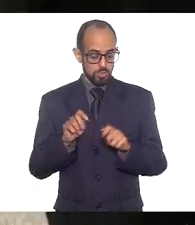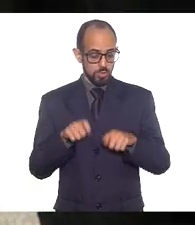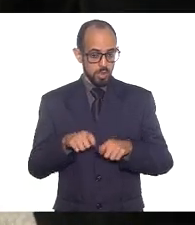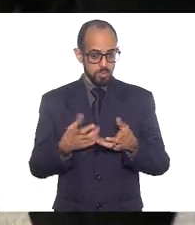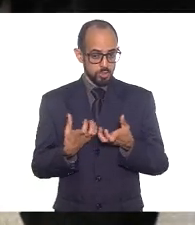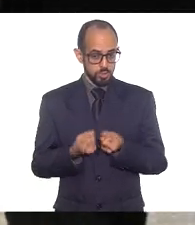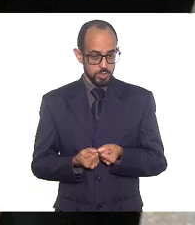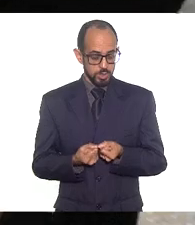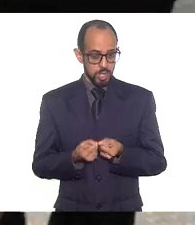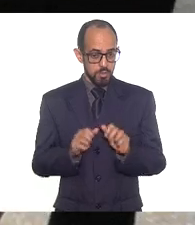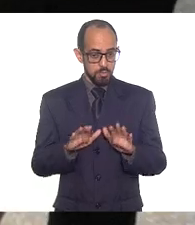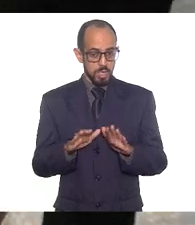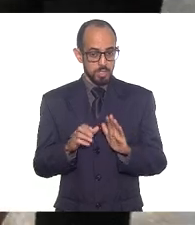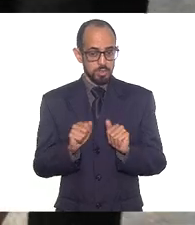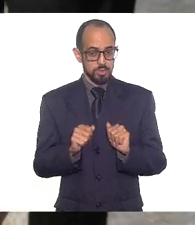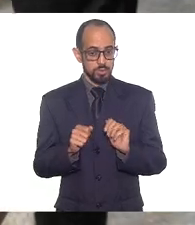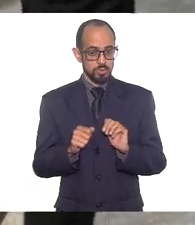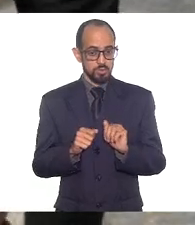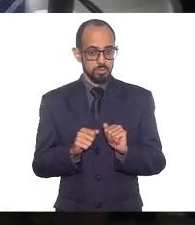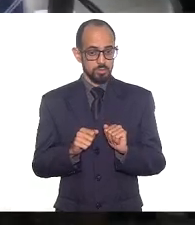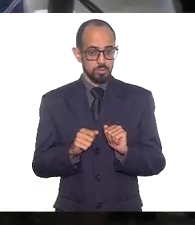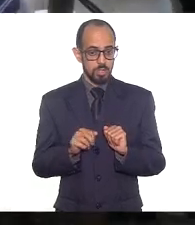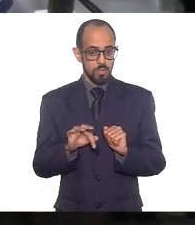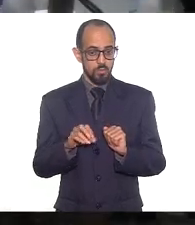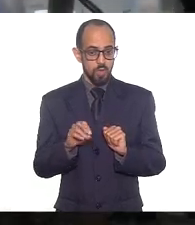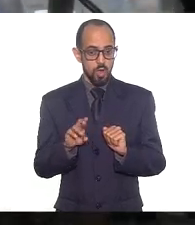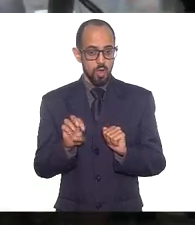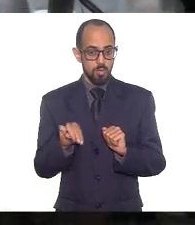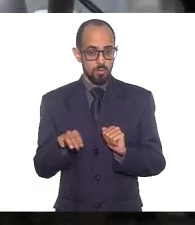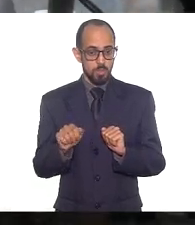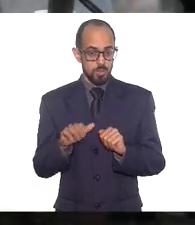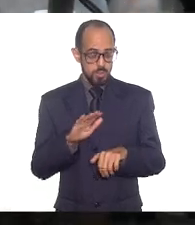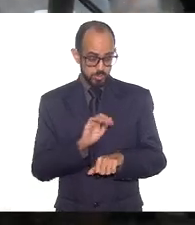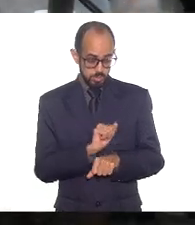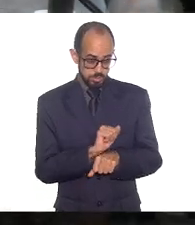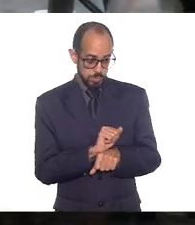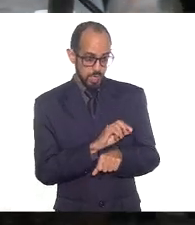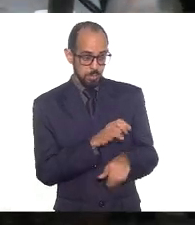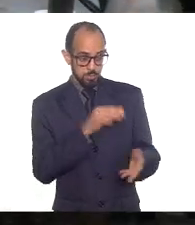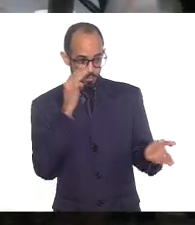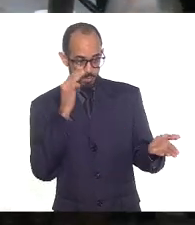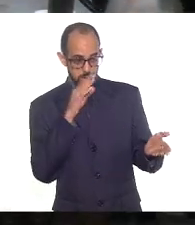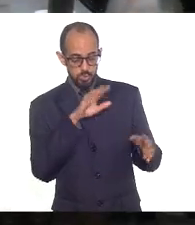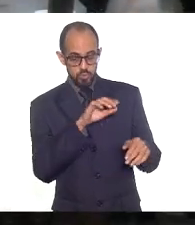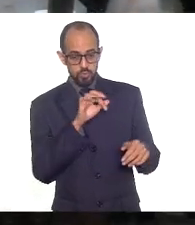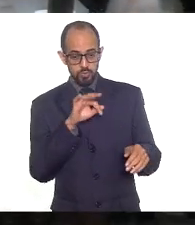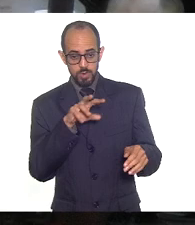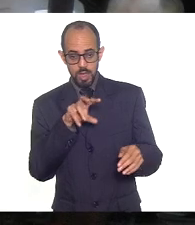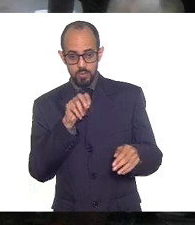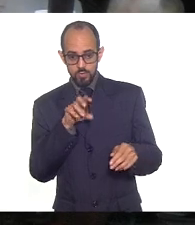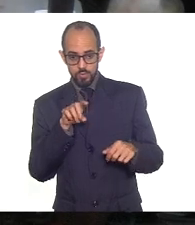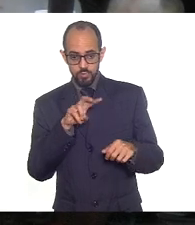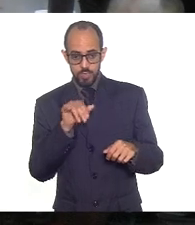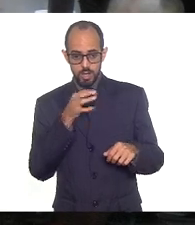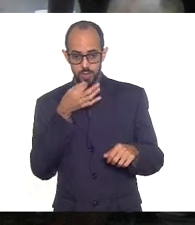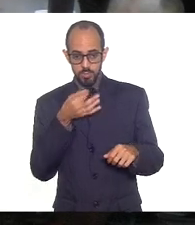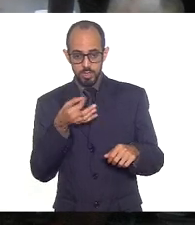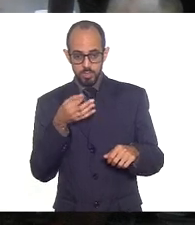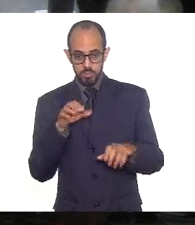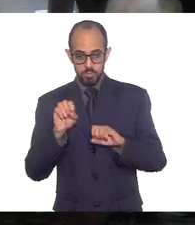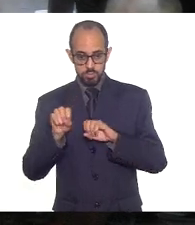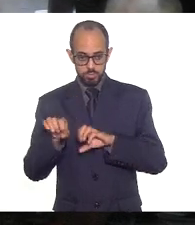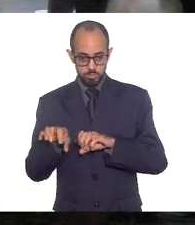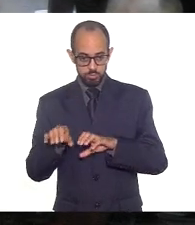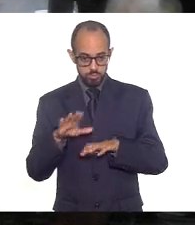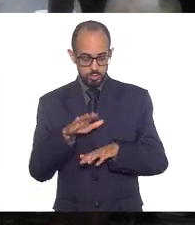mas na forma temos uma questão mas é o contrário deputado mas fica aí Deputado Flávio serafini vai dar pela comissão de educação que E